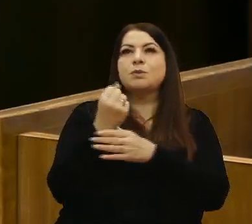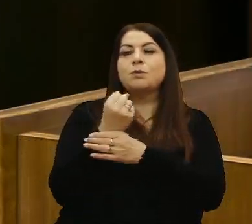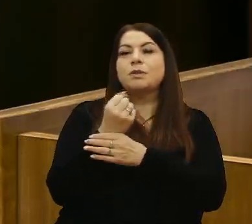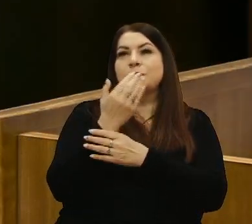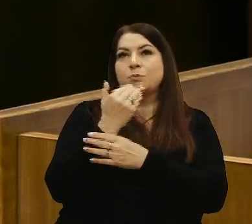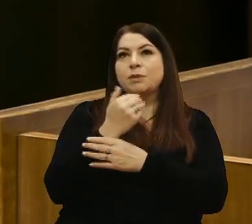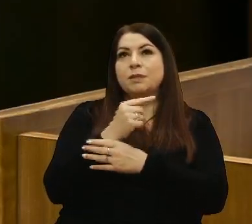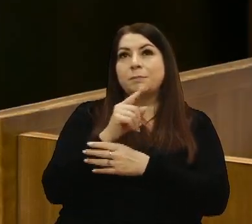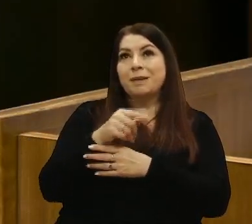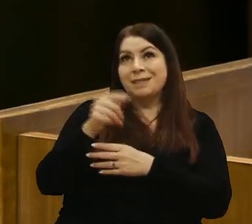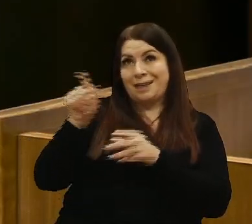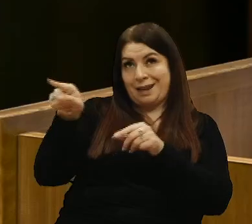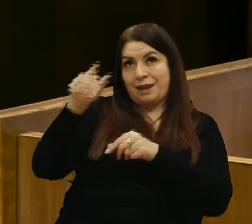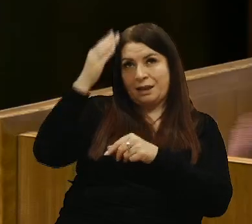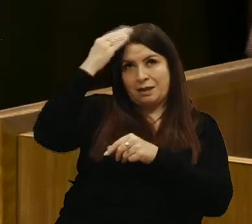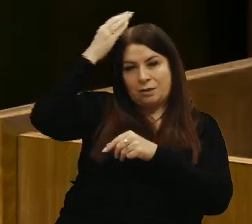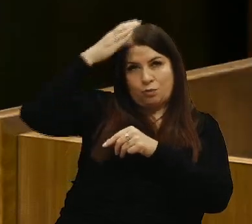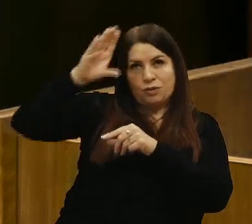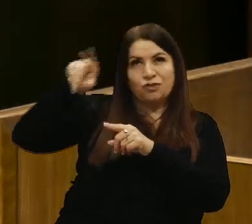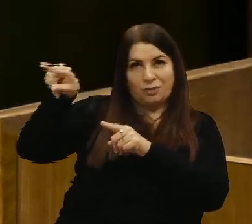em Curitiba,